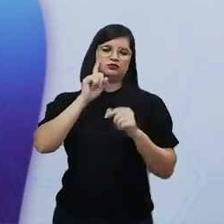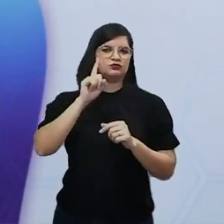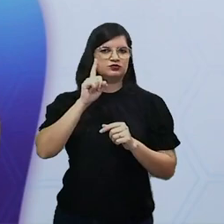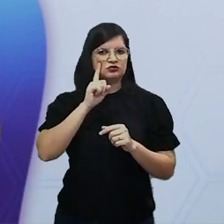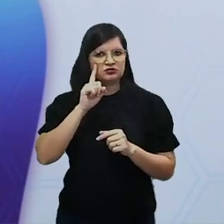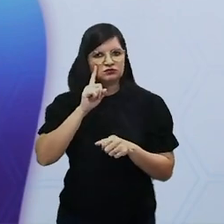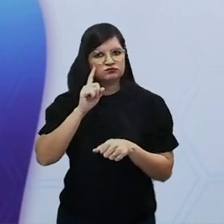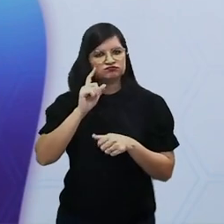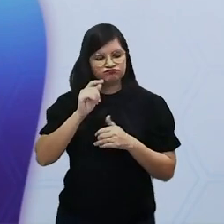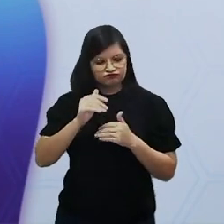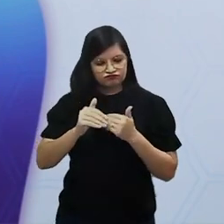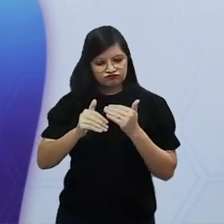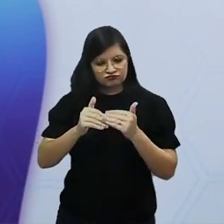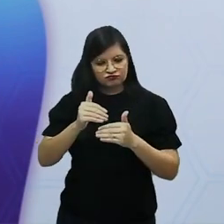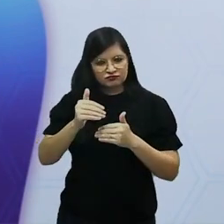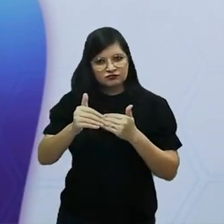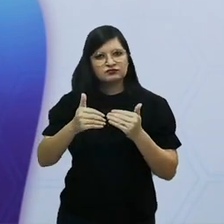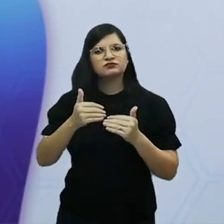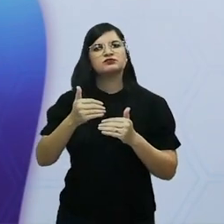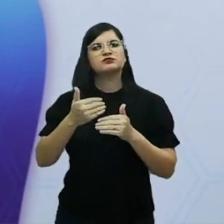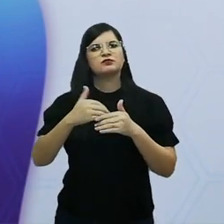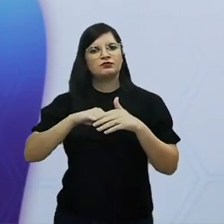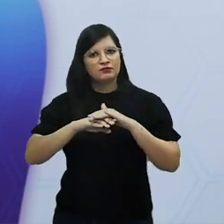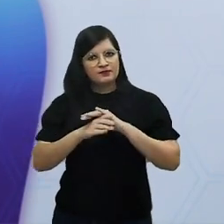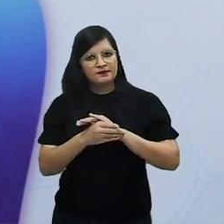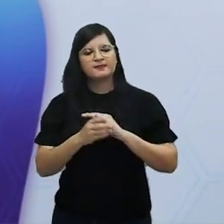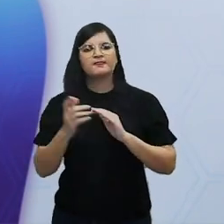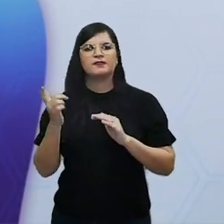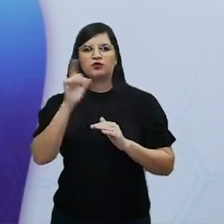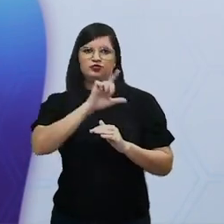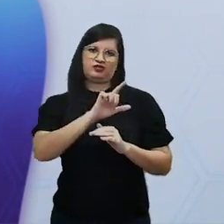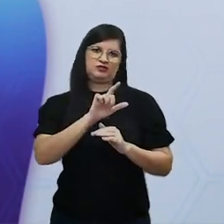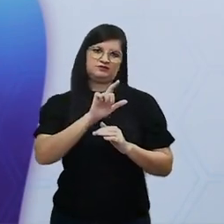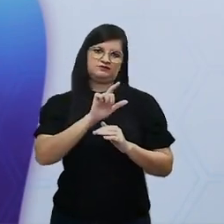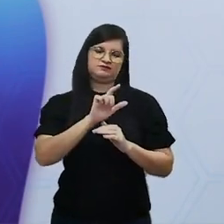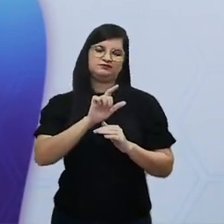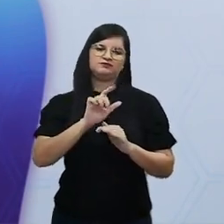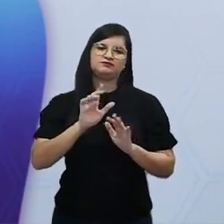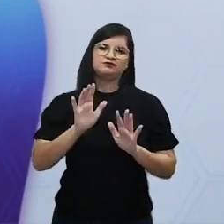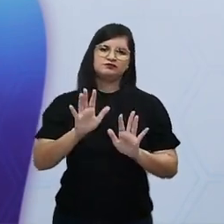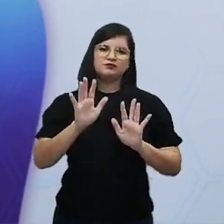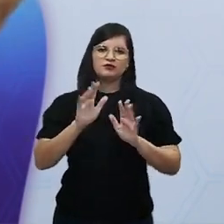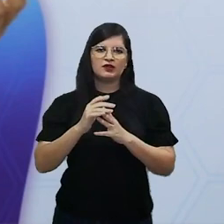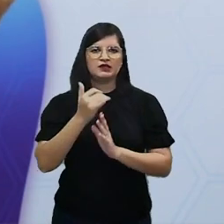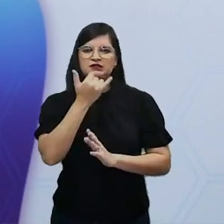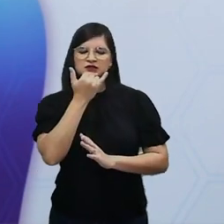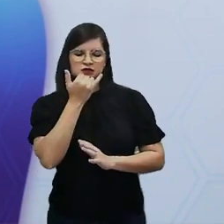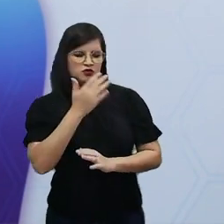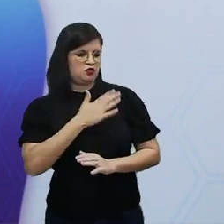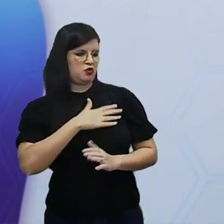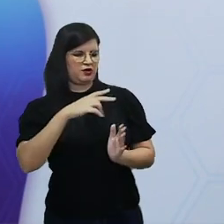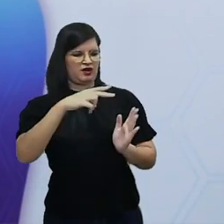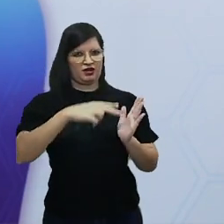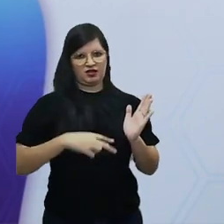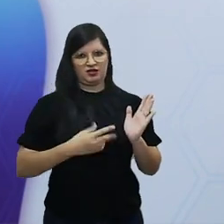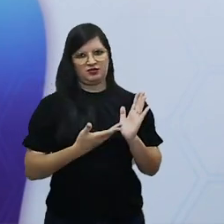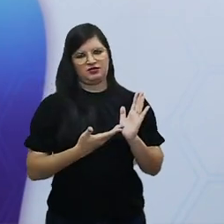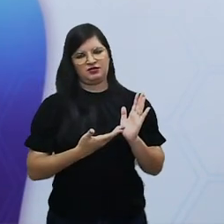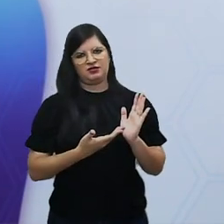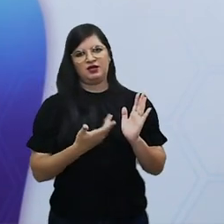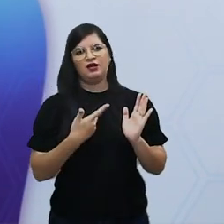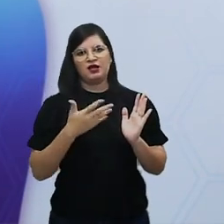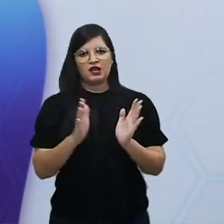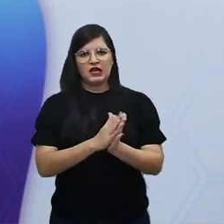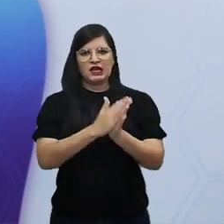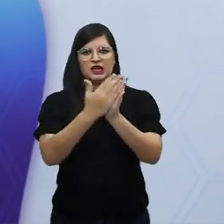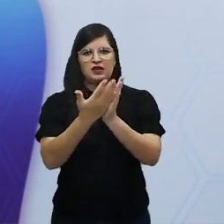você começa a adquirir uma dinâmica que é muito mais conectada. Guilherme, eu não gosto de ler. Aí você já vai pegar um